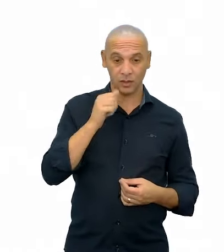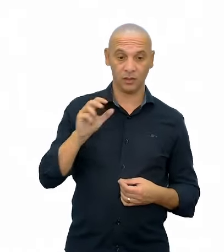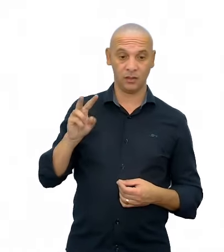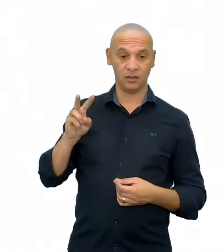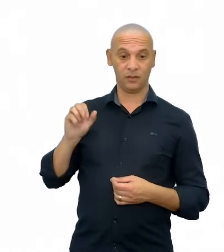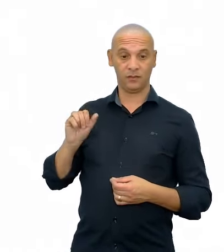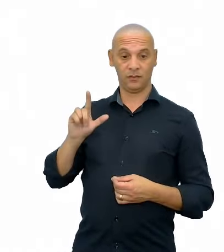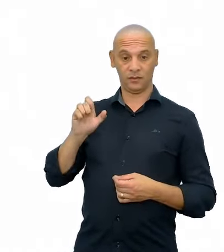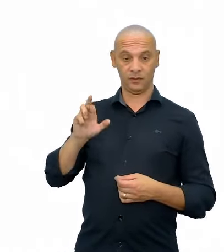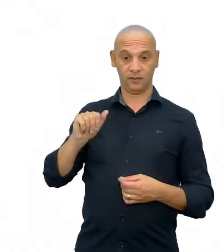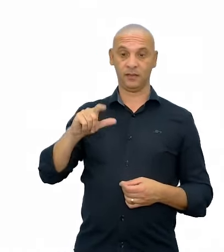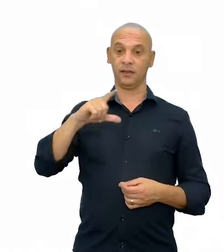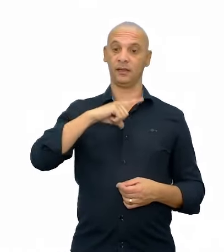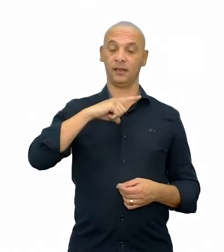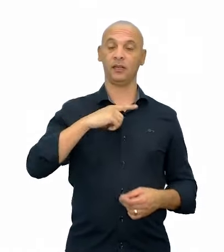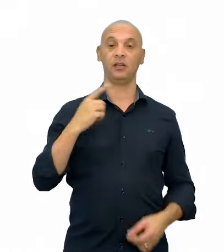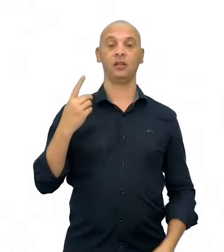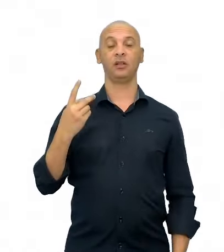né, de